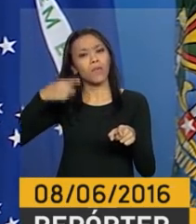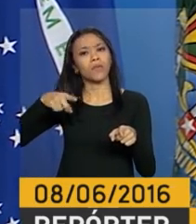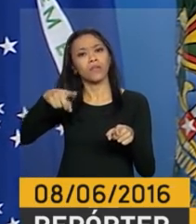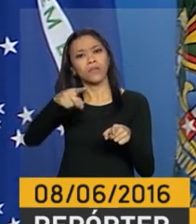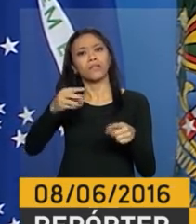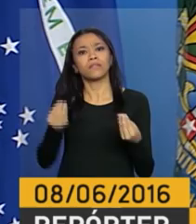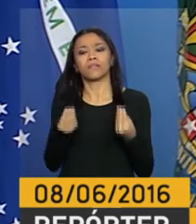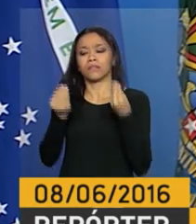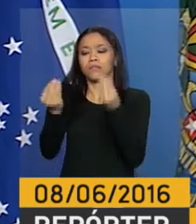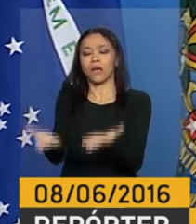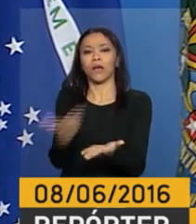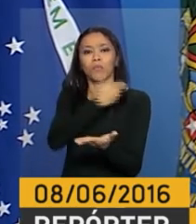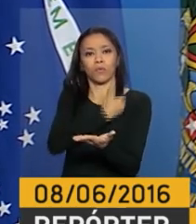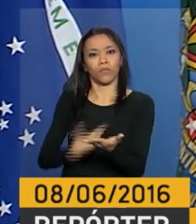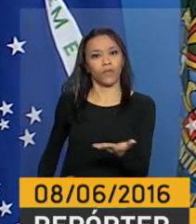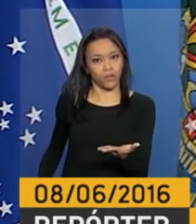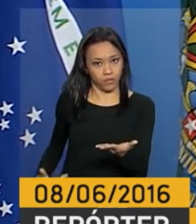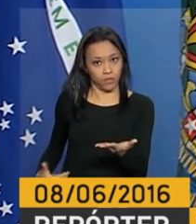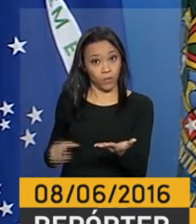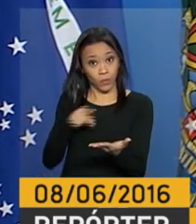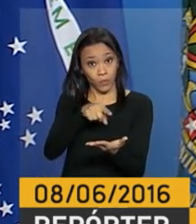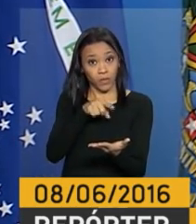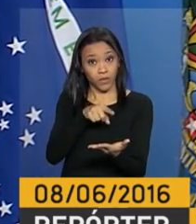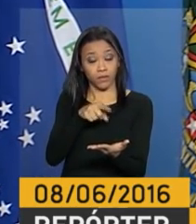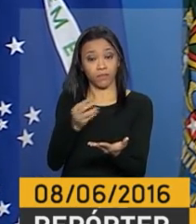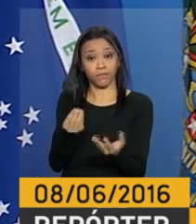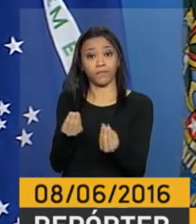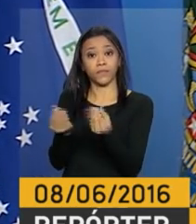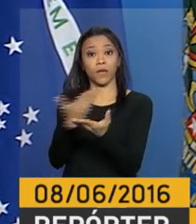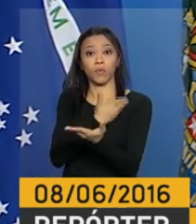estado ah primacialmente